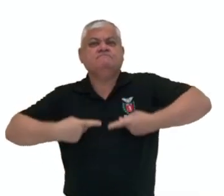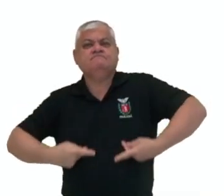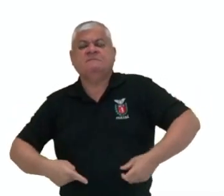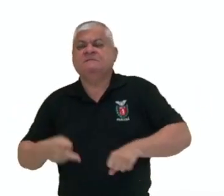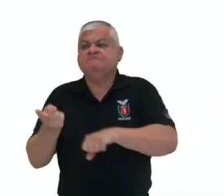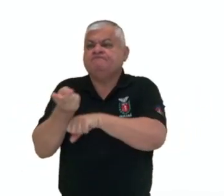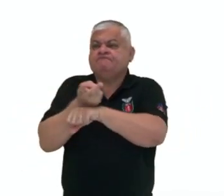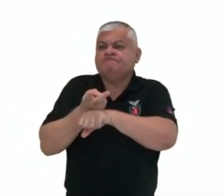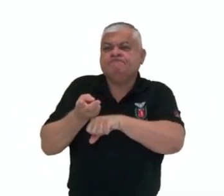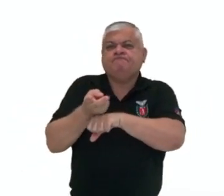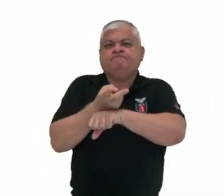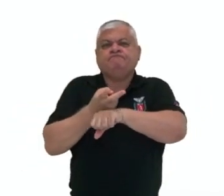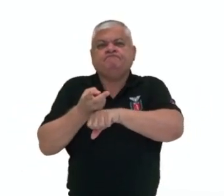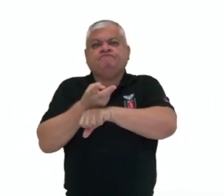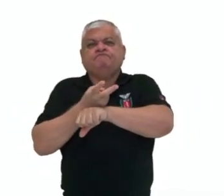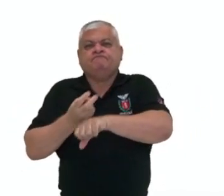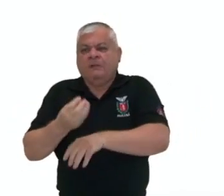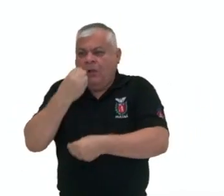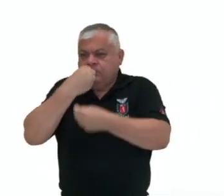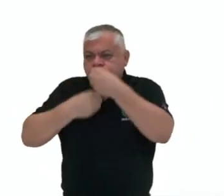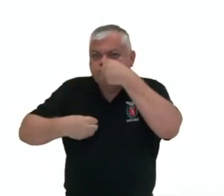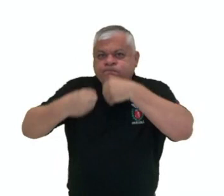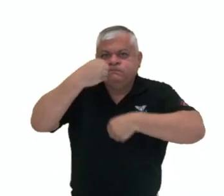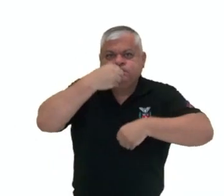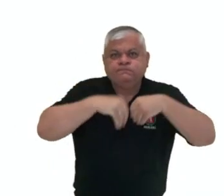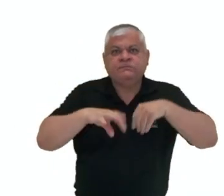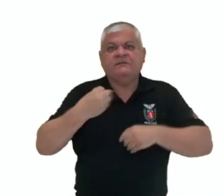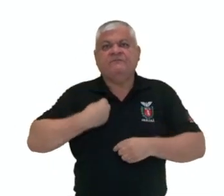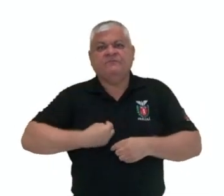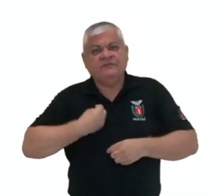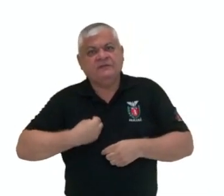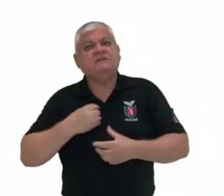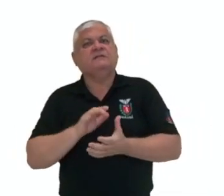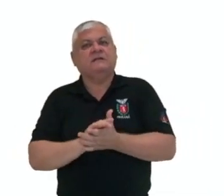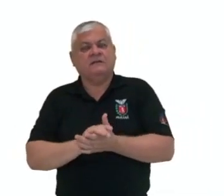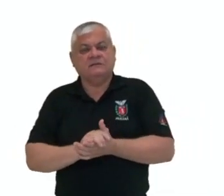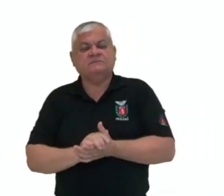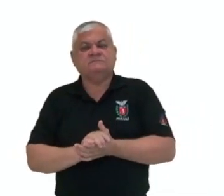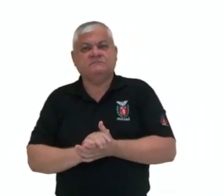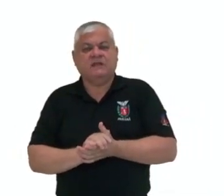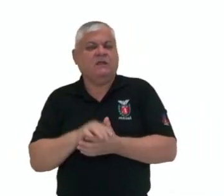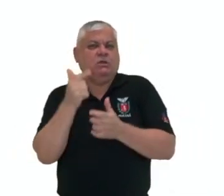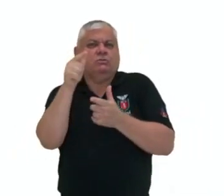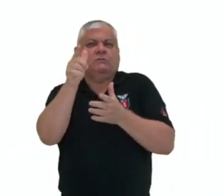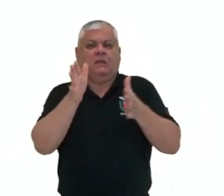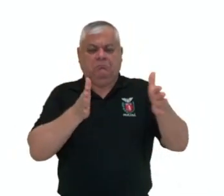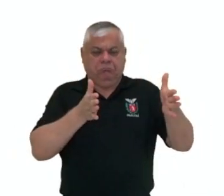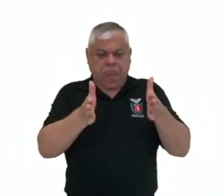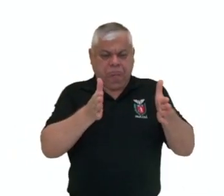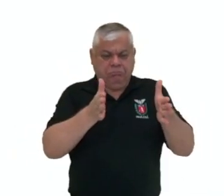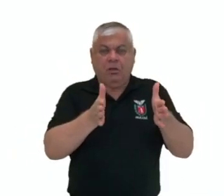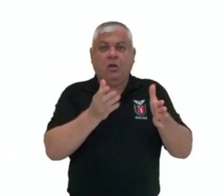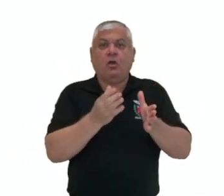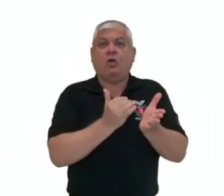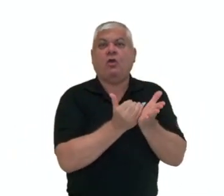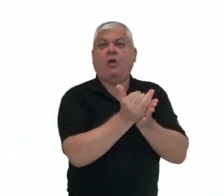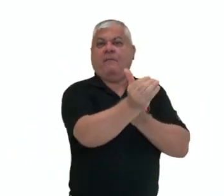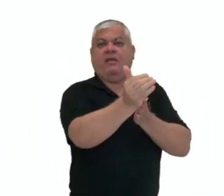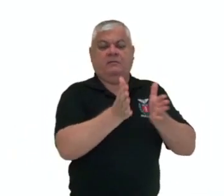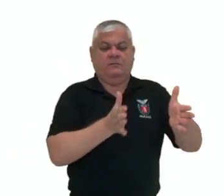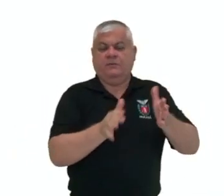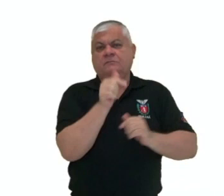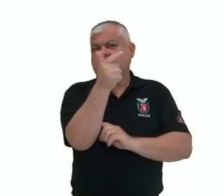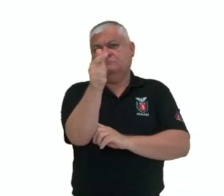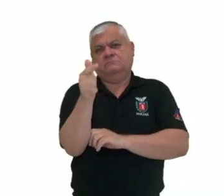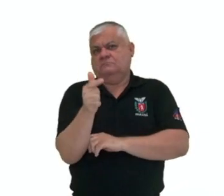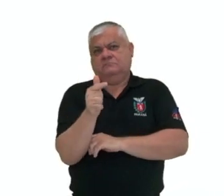por recursos para a sobrevivência, aquilo que eu estava falando para vocês. Não há uma data que estabeleça o início dessa prática,